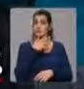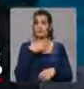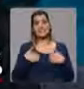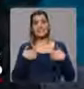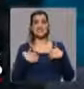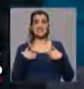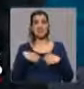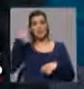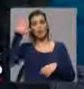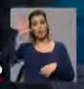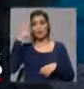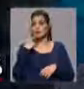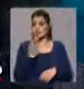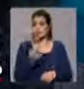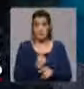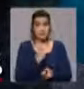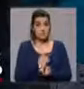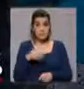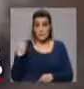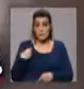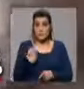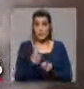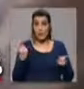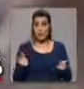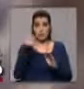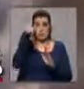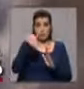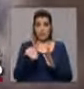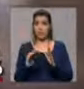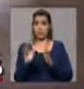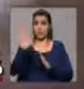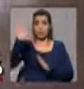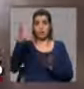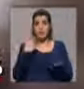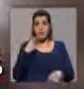governo e consideram preocupante a inversão da tendência de descida na taxa de desemprego.